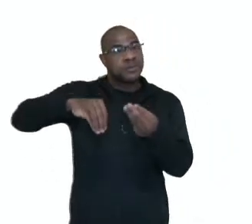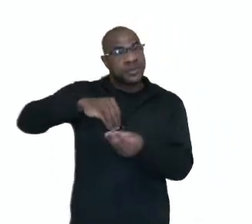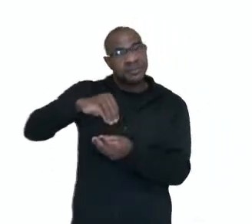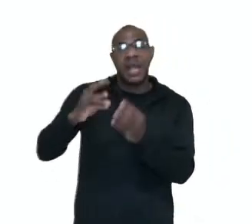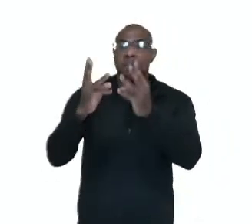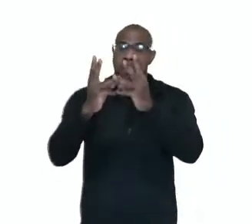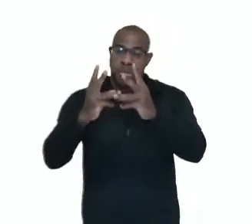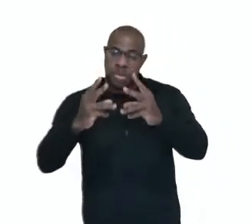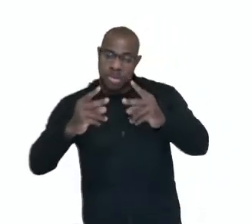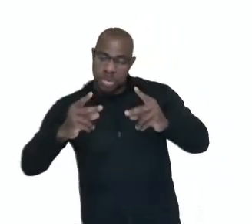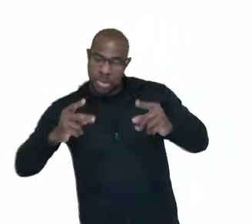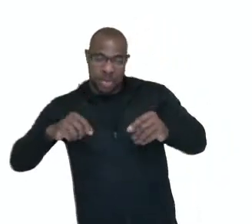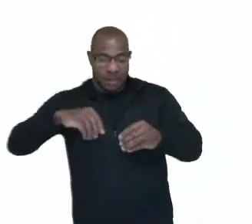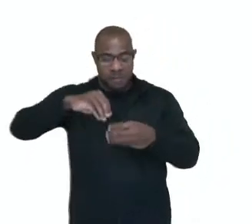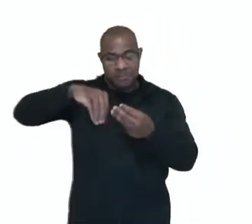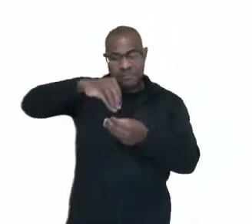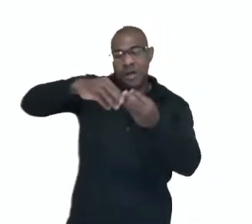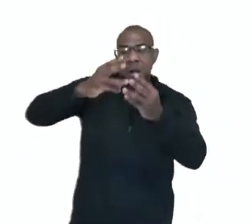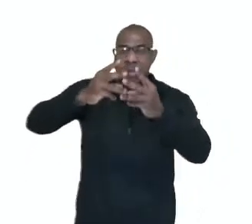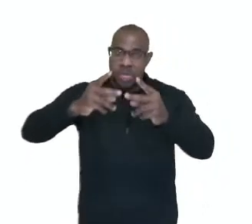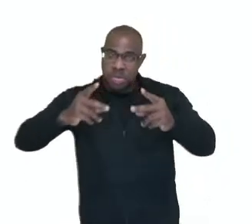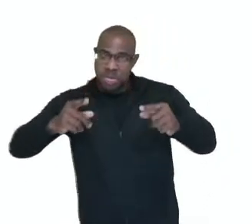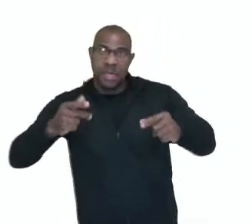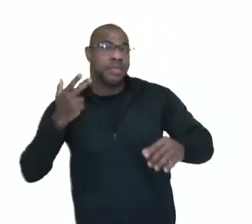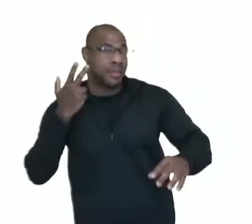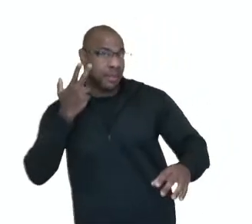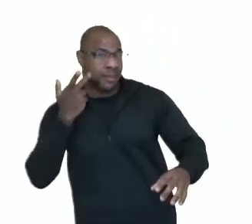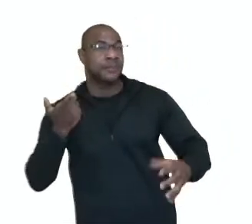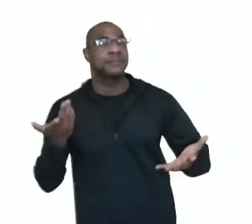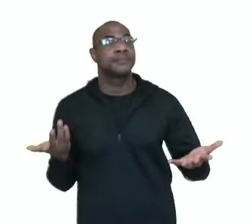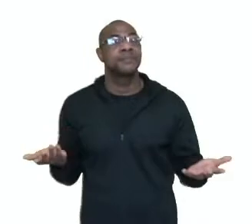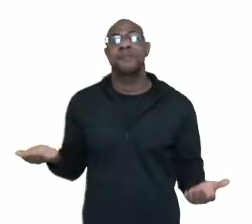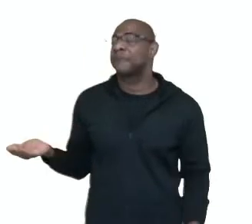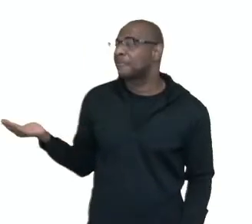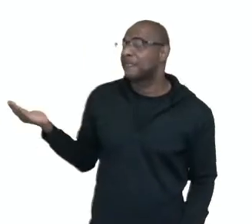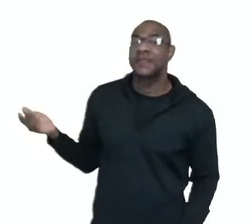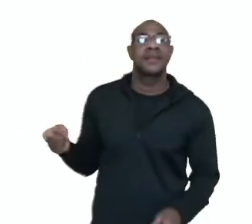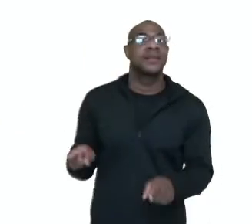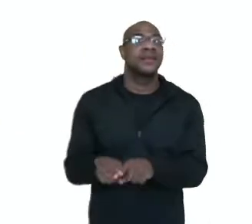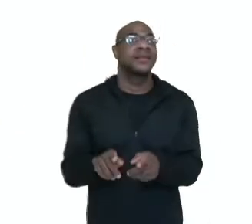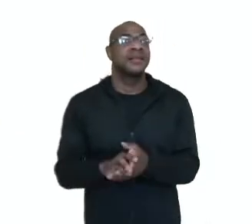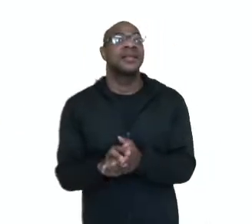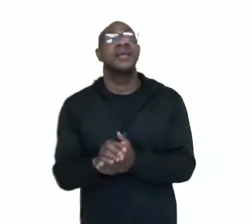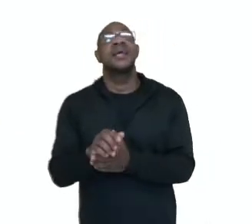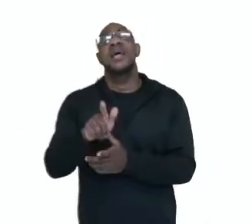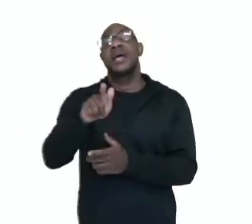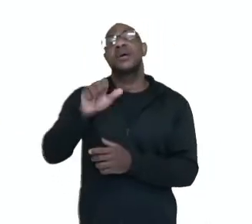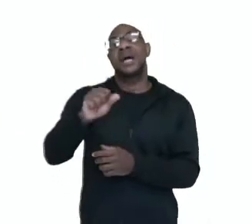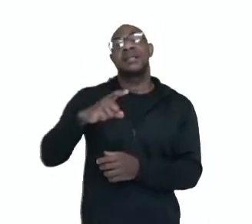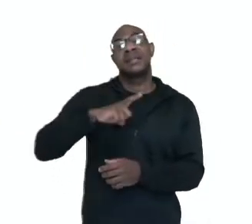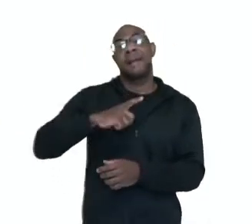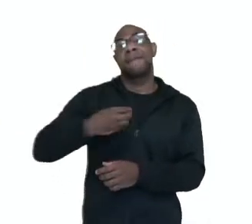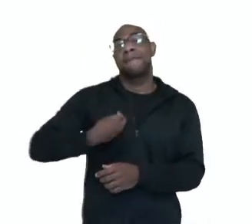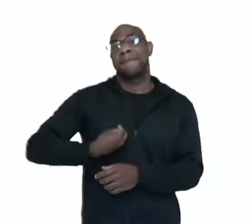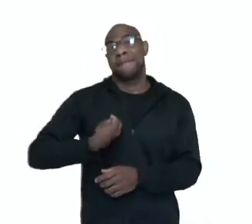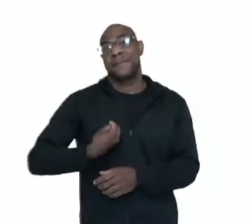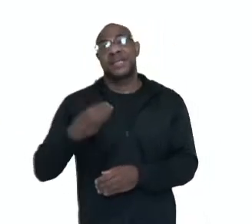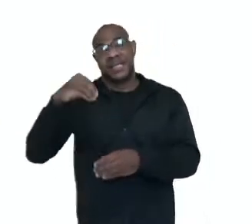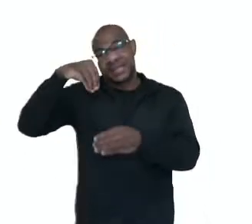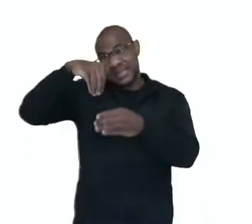conhecido como solvente, né? Maior solvente natural. Então, ela dissolve os gases que estão presentes